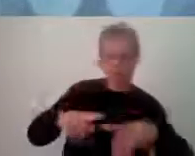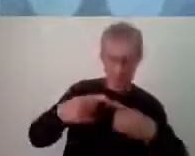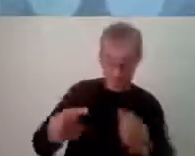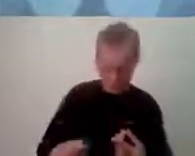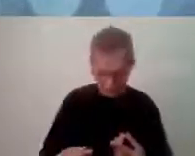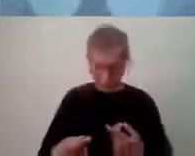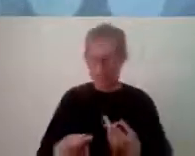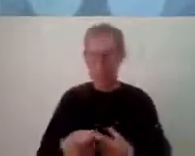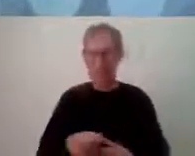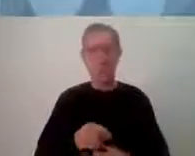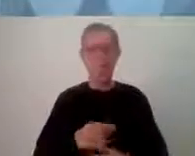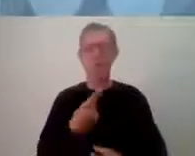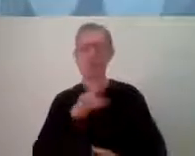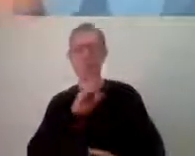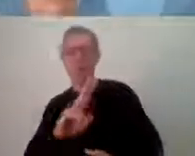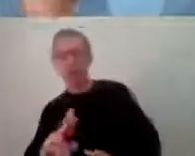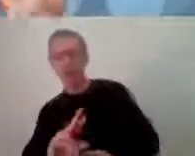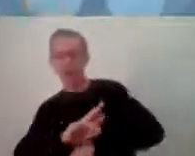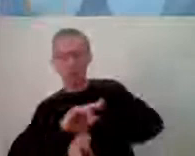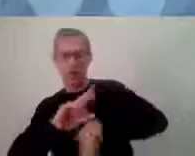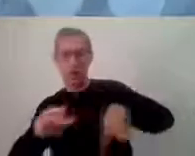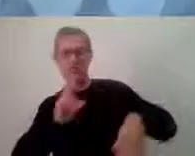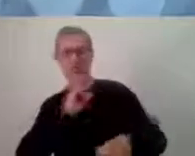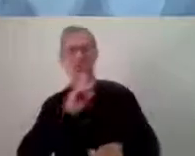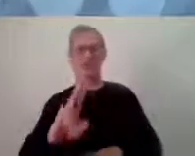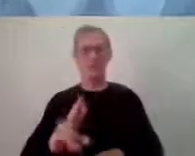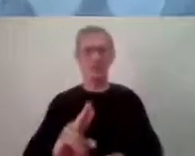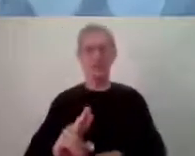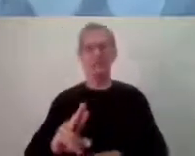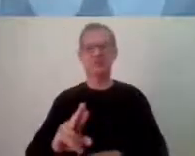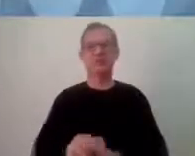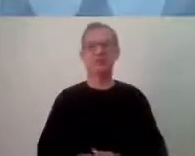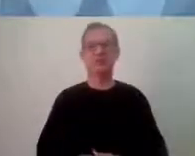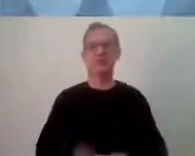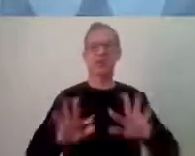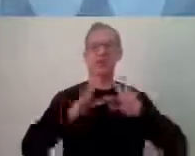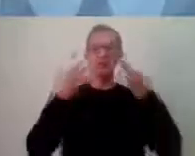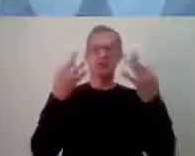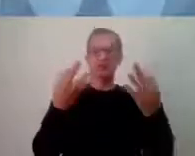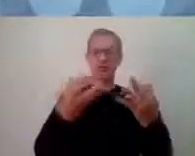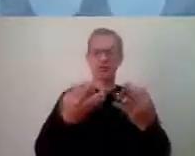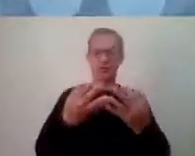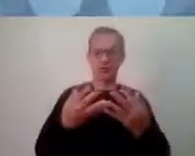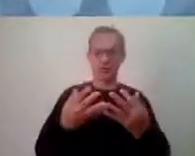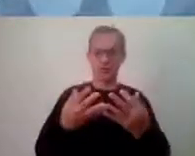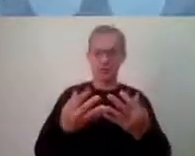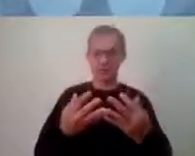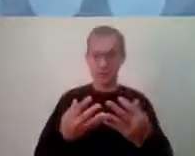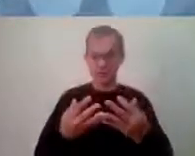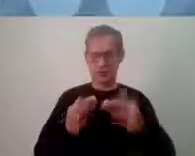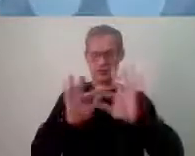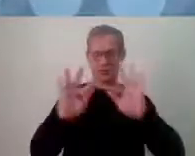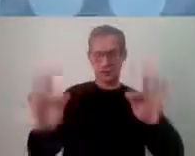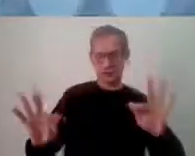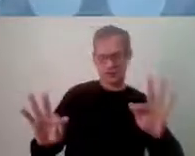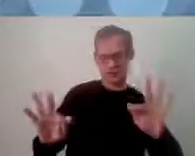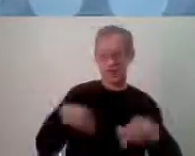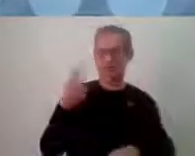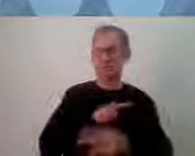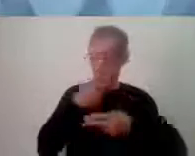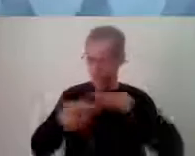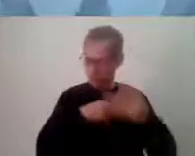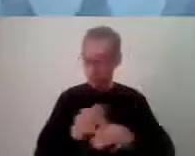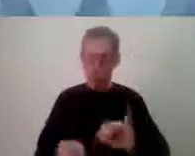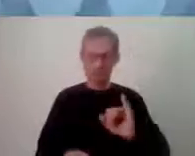não tem uma solução só, é muitas soluções, é uma família de funções. E quando a gente fala